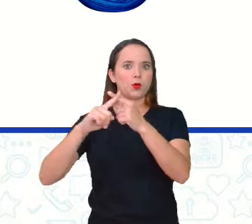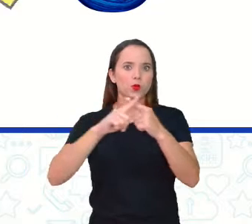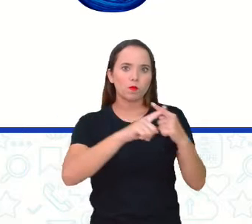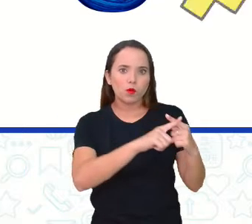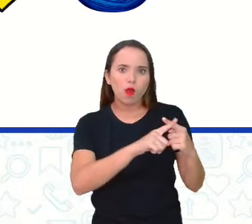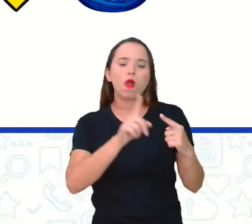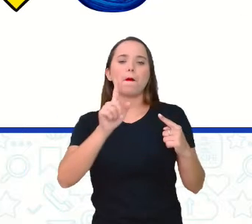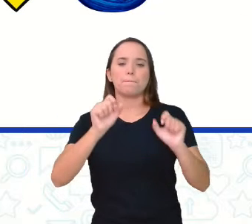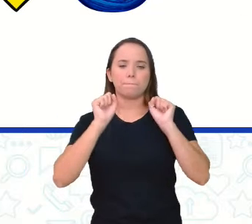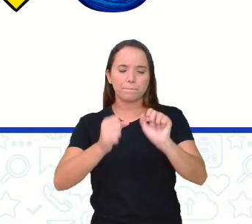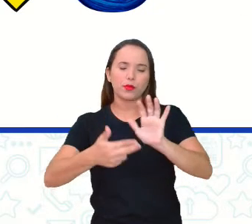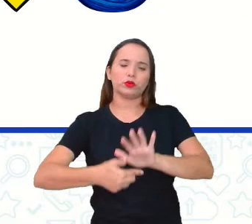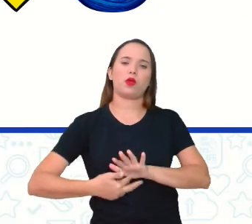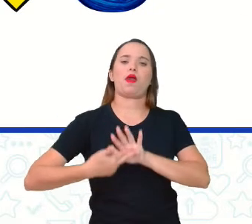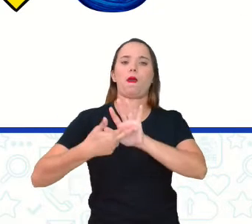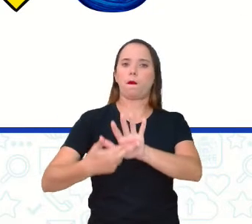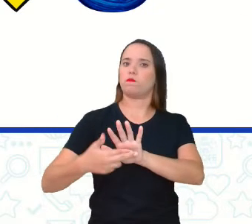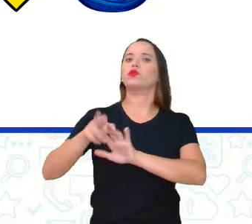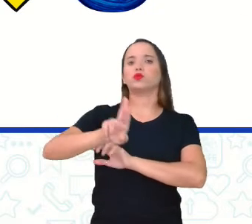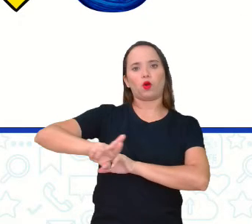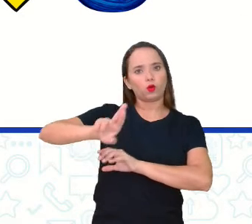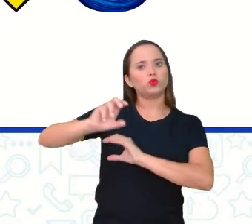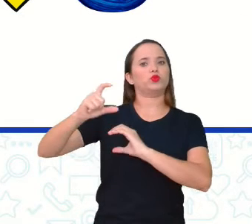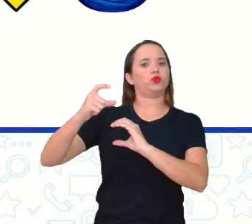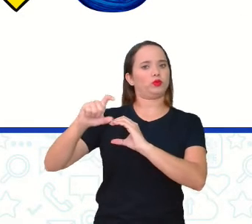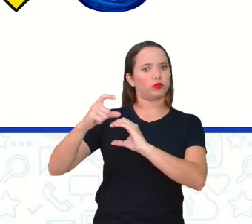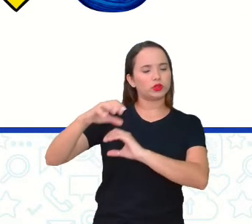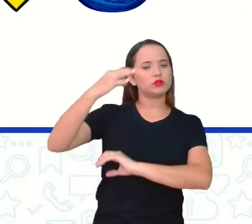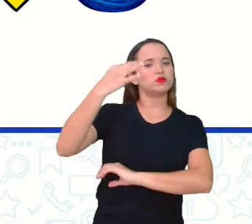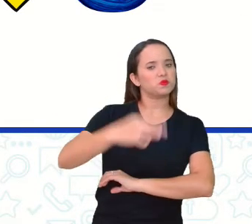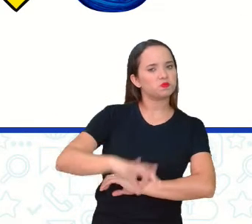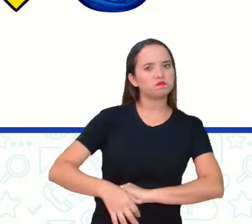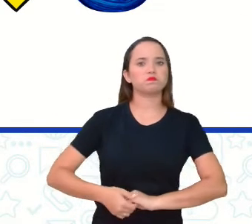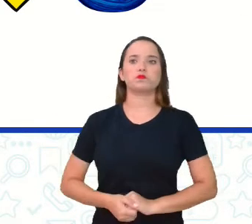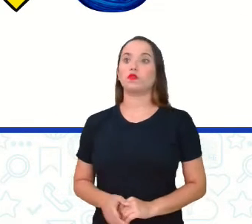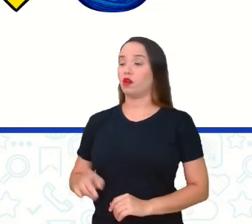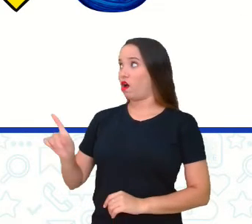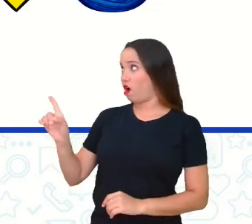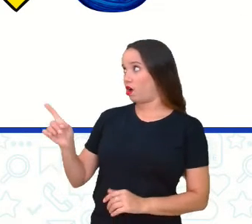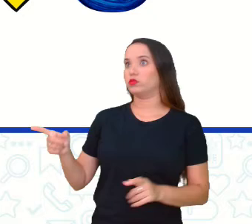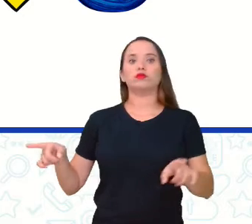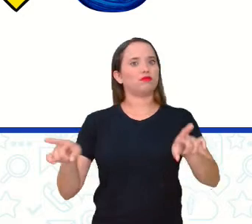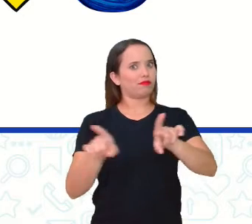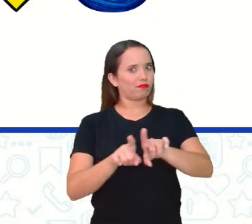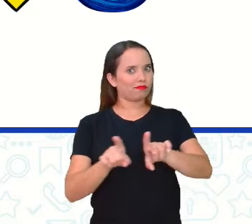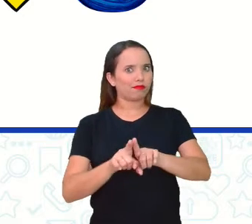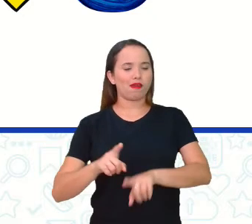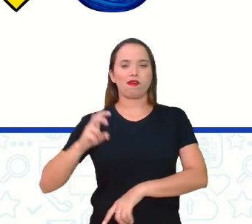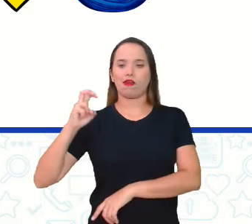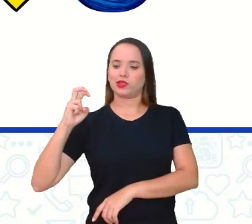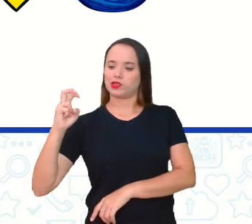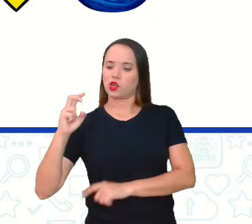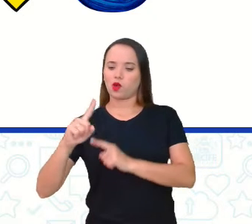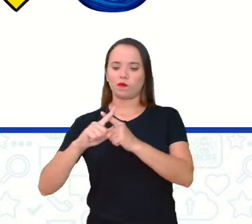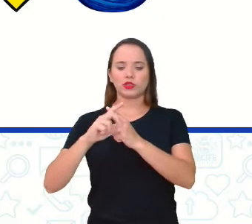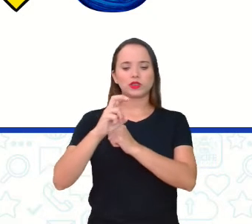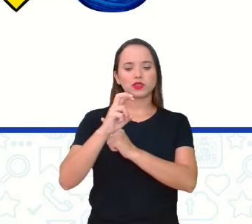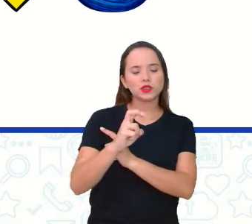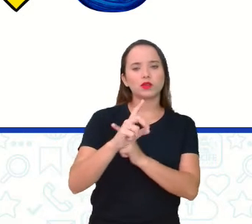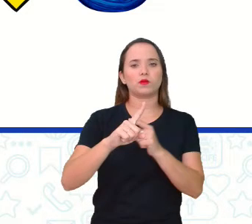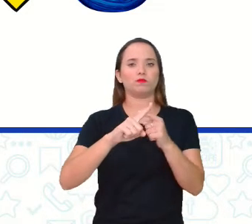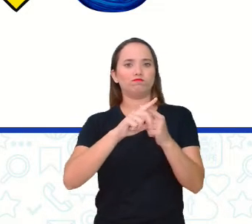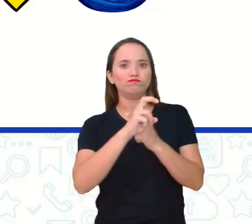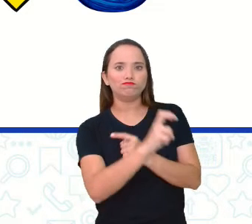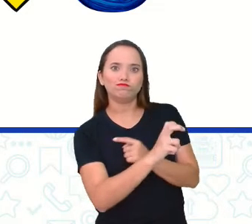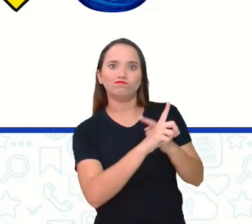representar por uma potenciação. Esse outro exemplo daí também, a multiplicação do 5 por